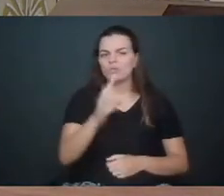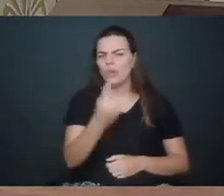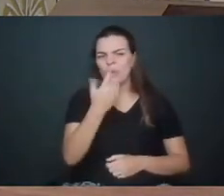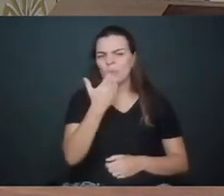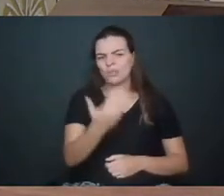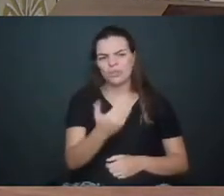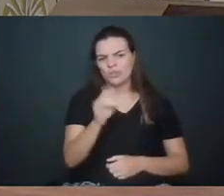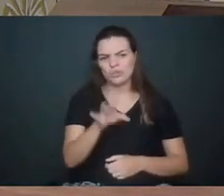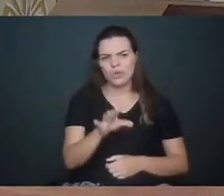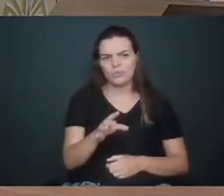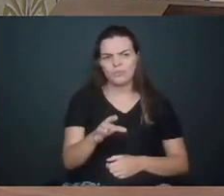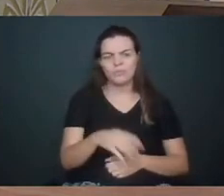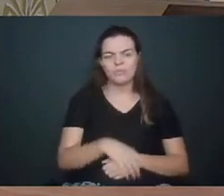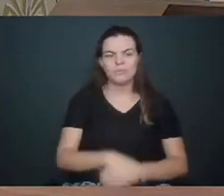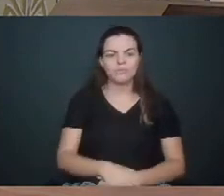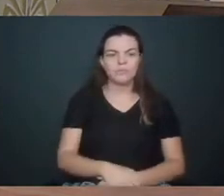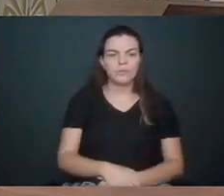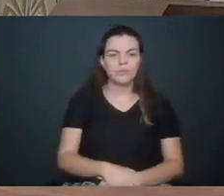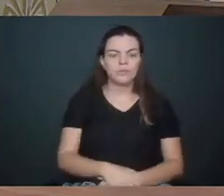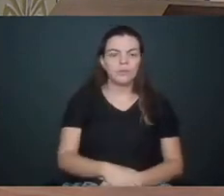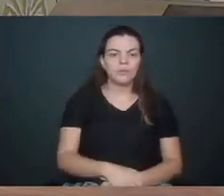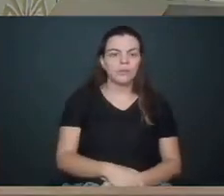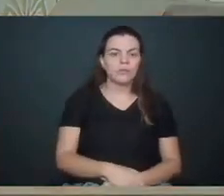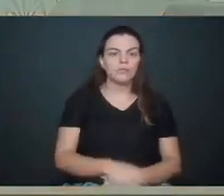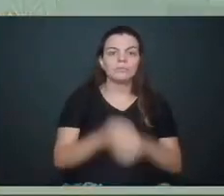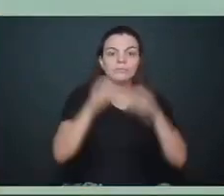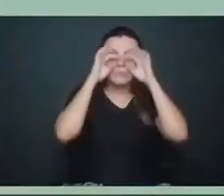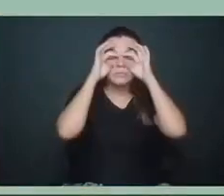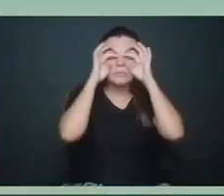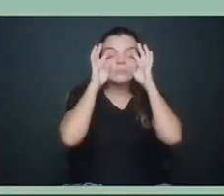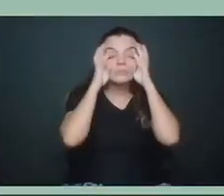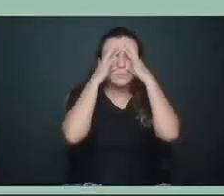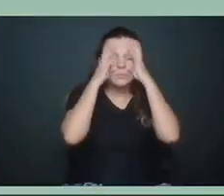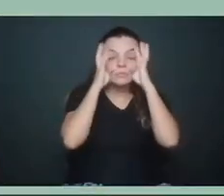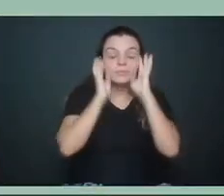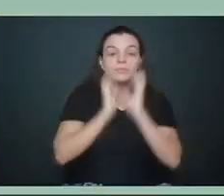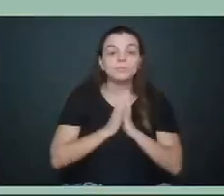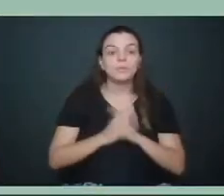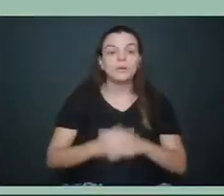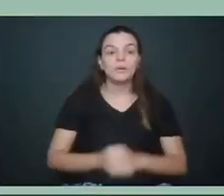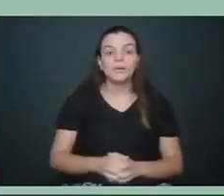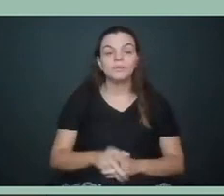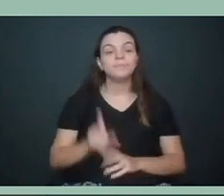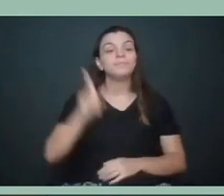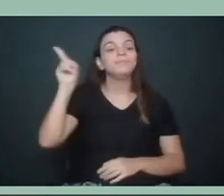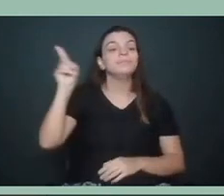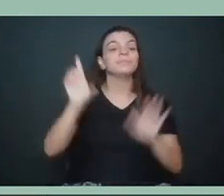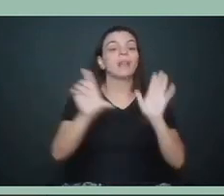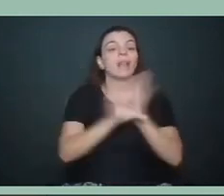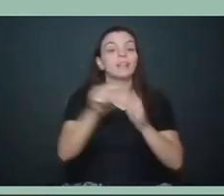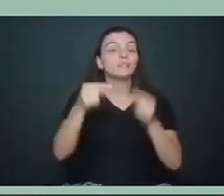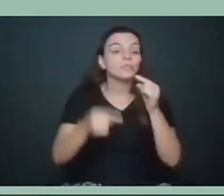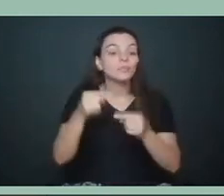resto é tudo oferta. Vamos lá. Gente, esta lei discutimos ontem. Logo, logo ela vai